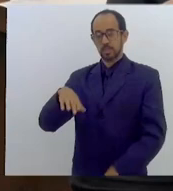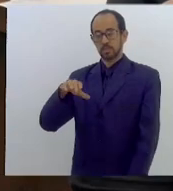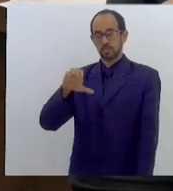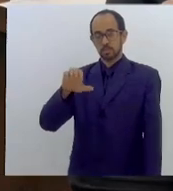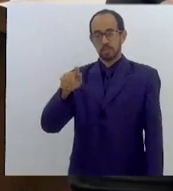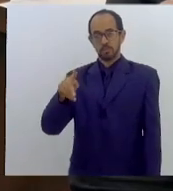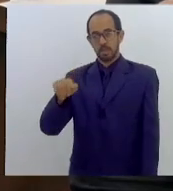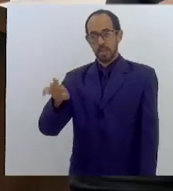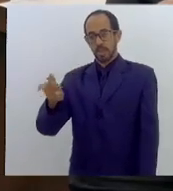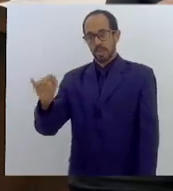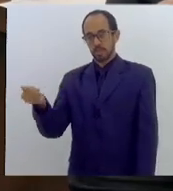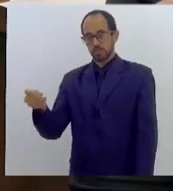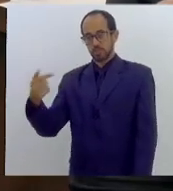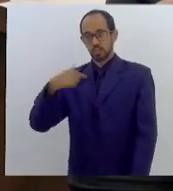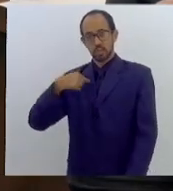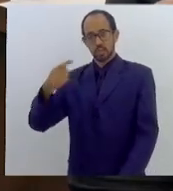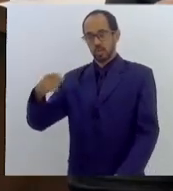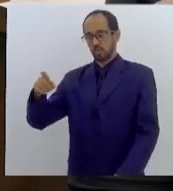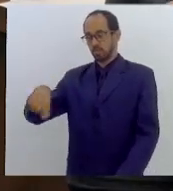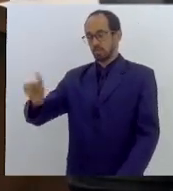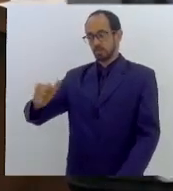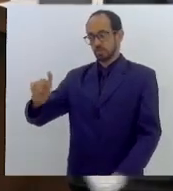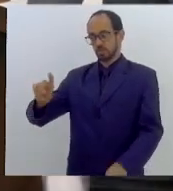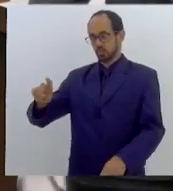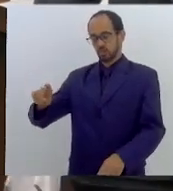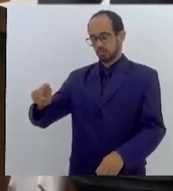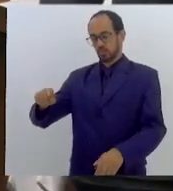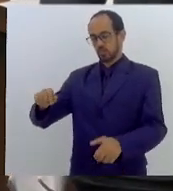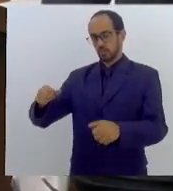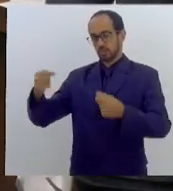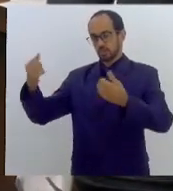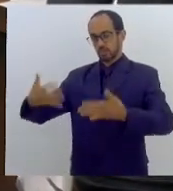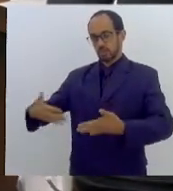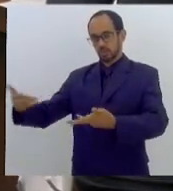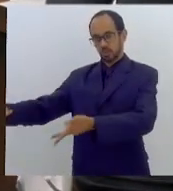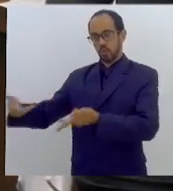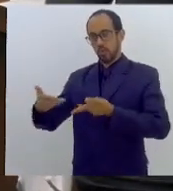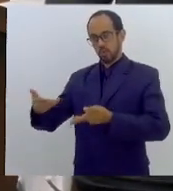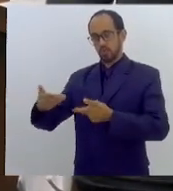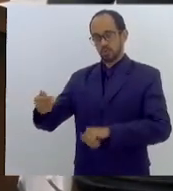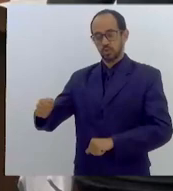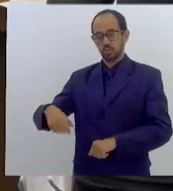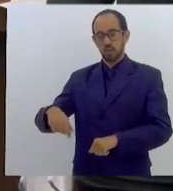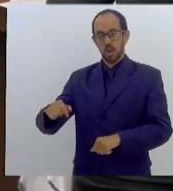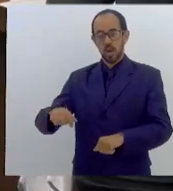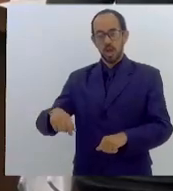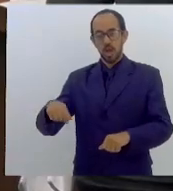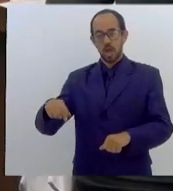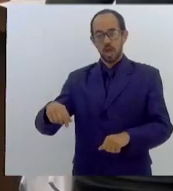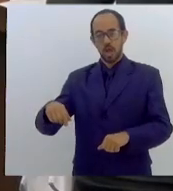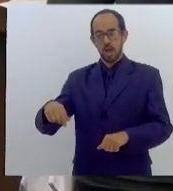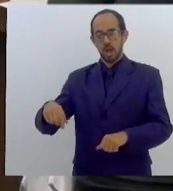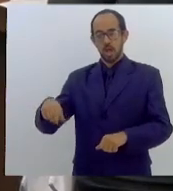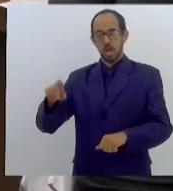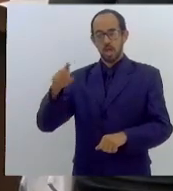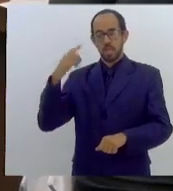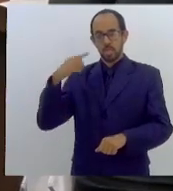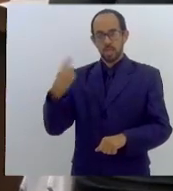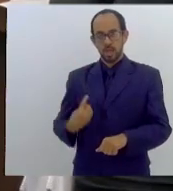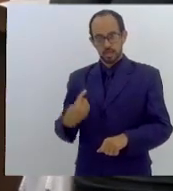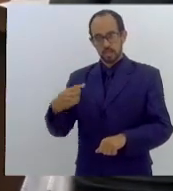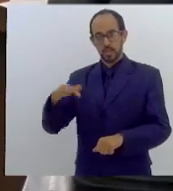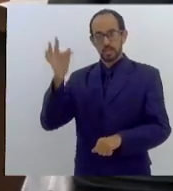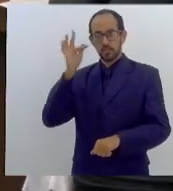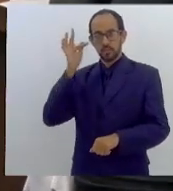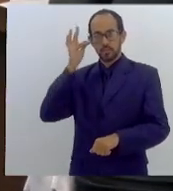eu abro mão de fazer o destaque porque eu já fiz, e convido aqui os companheiros Dani e